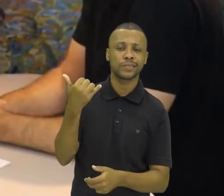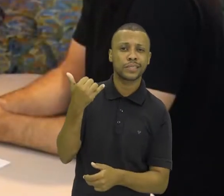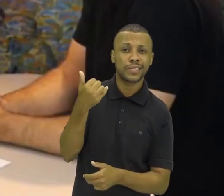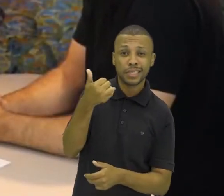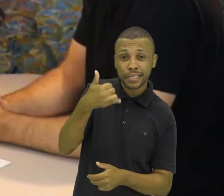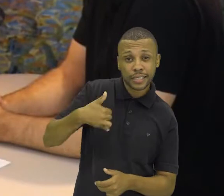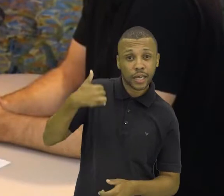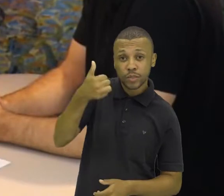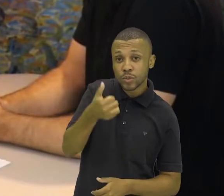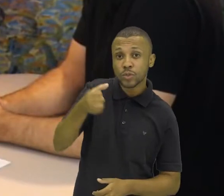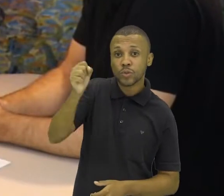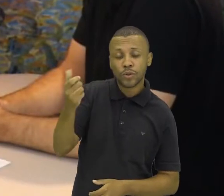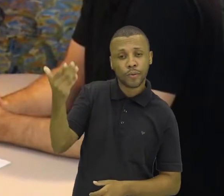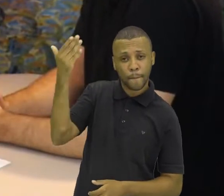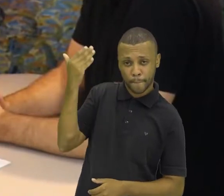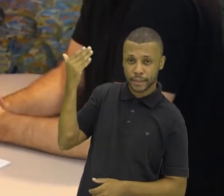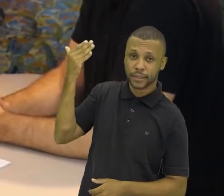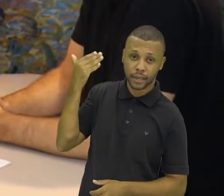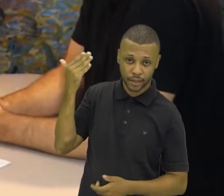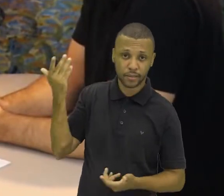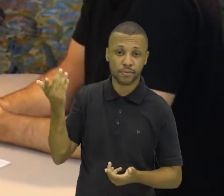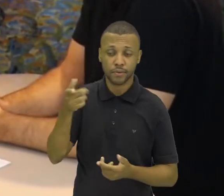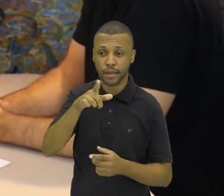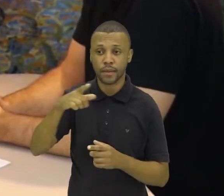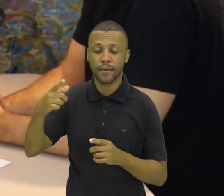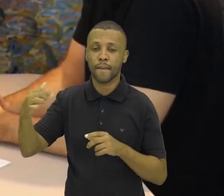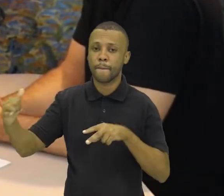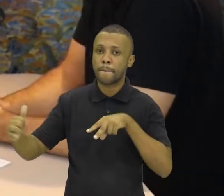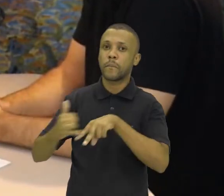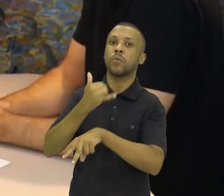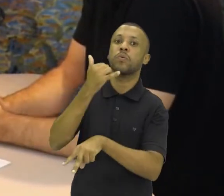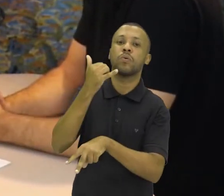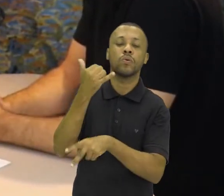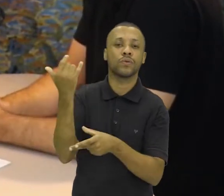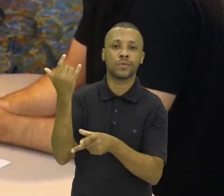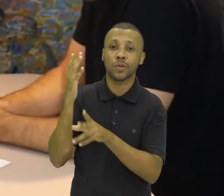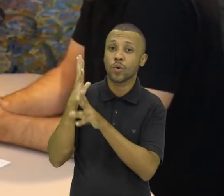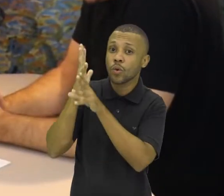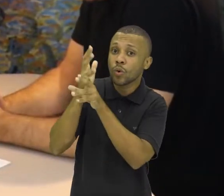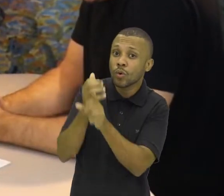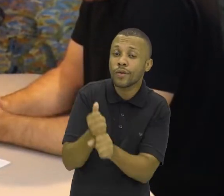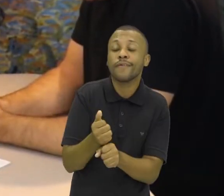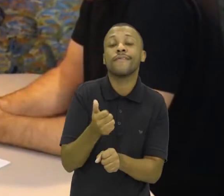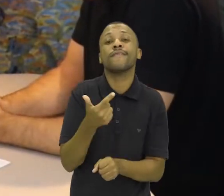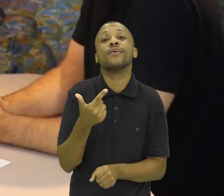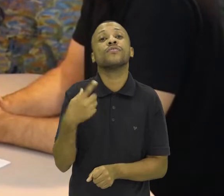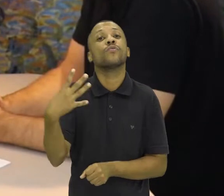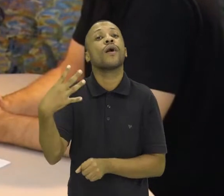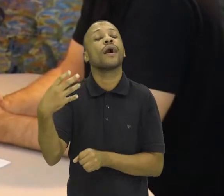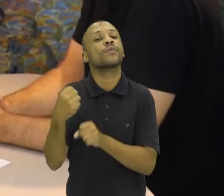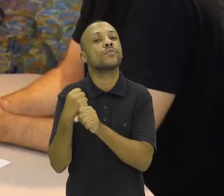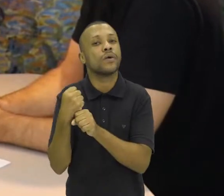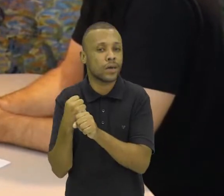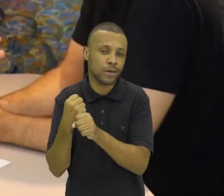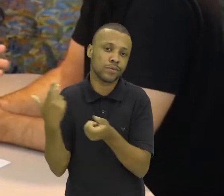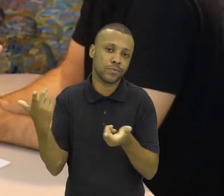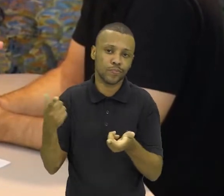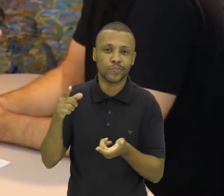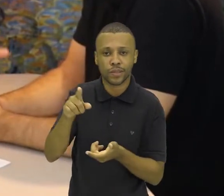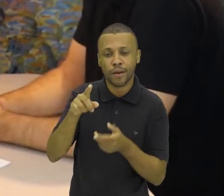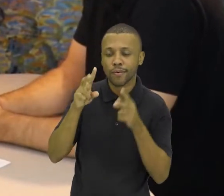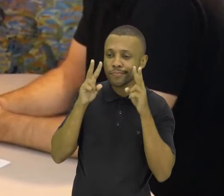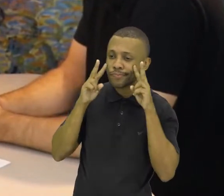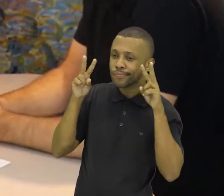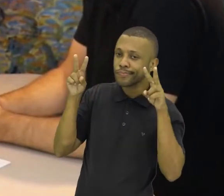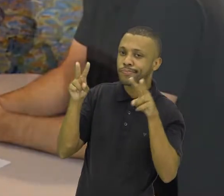há 18, não, quando tinha 18 anos, não há 18 anos, 24 há 24 anos, né, Bruno? E ele está